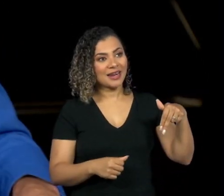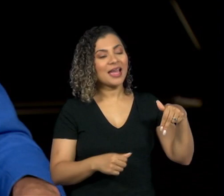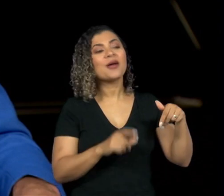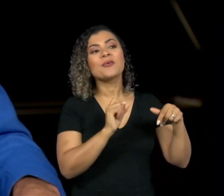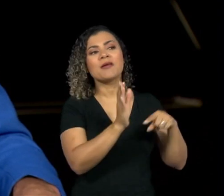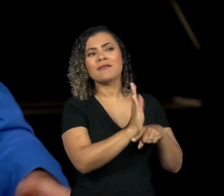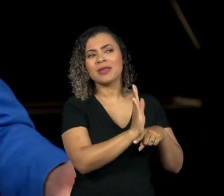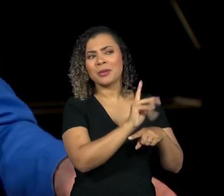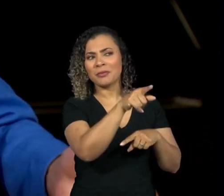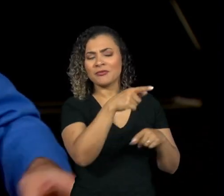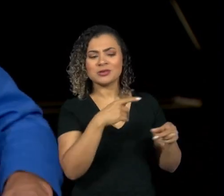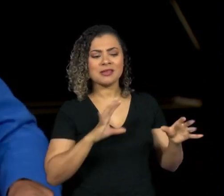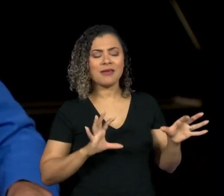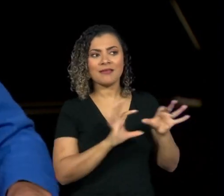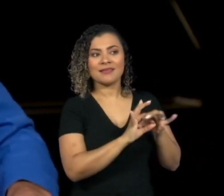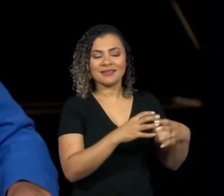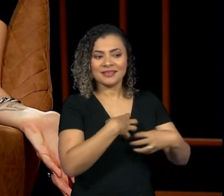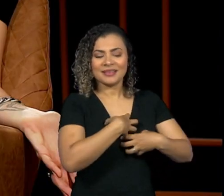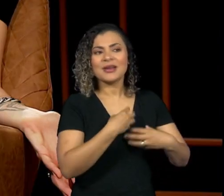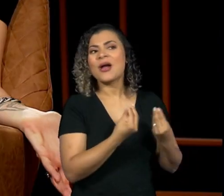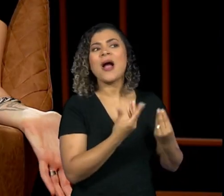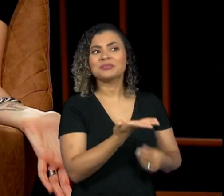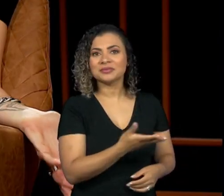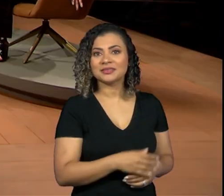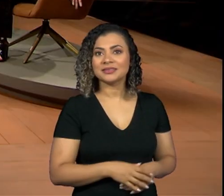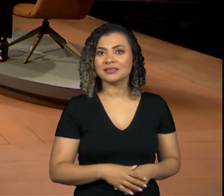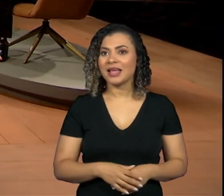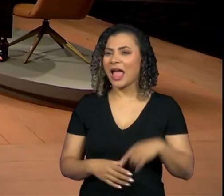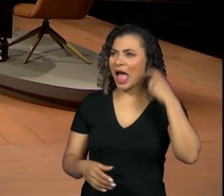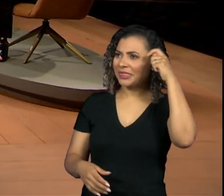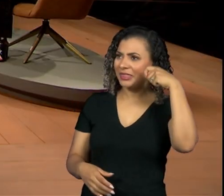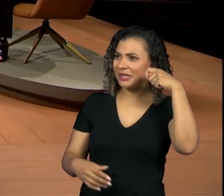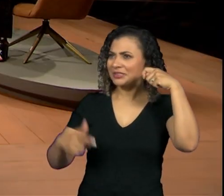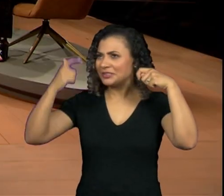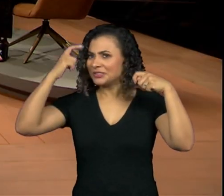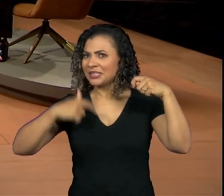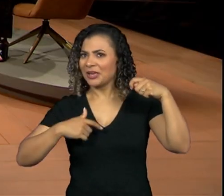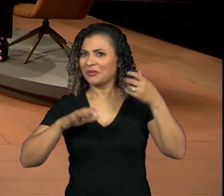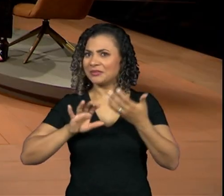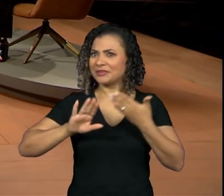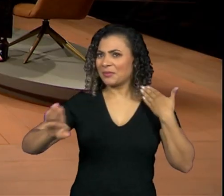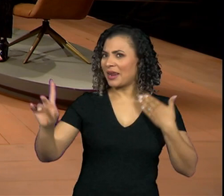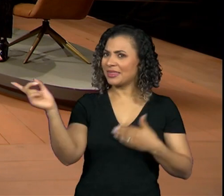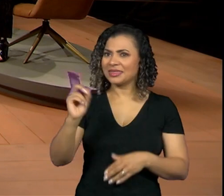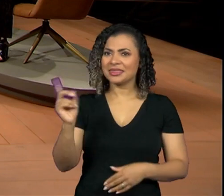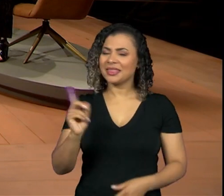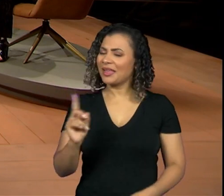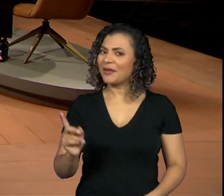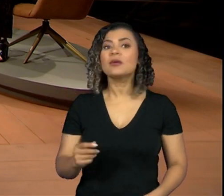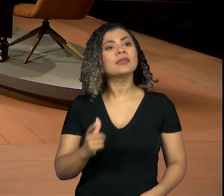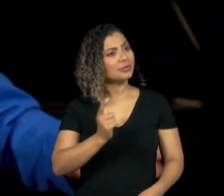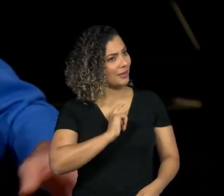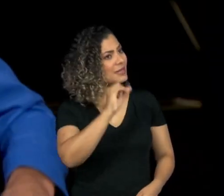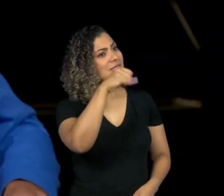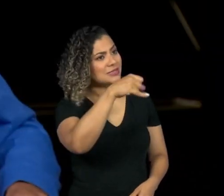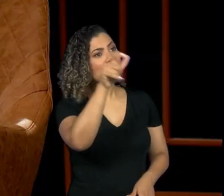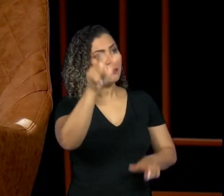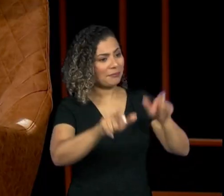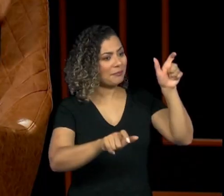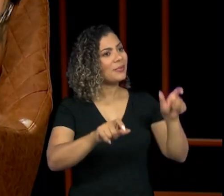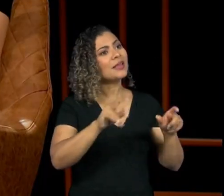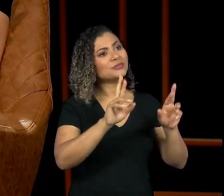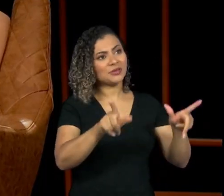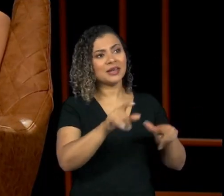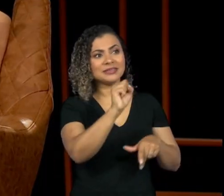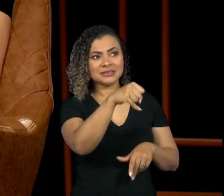Amores Urbanos. Como é que foi esse reencontro? Gente, mas não existe a atriz Ana Canhas. Claro que existe. Deve existir. Não, veja bem, isso aí